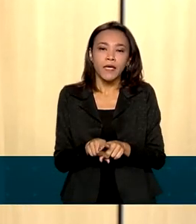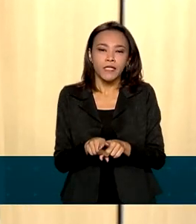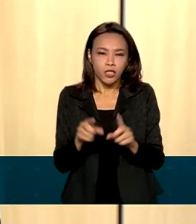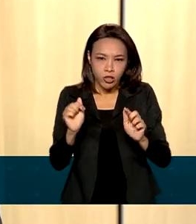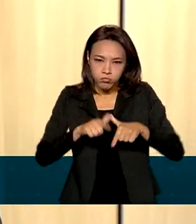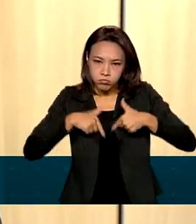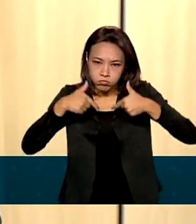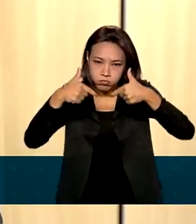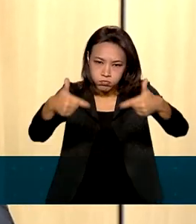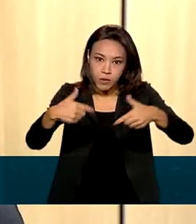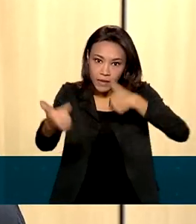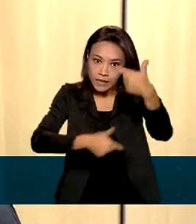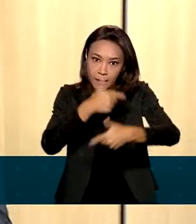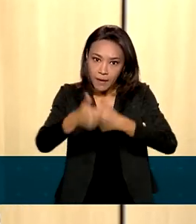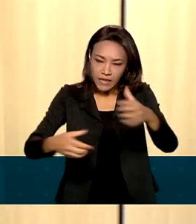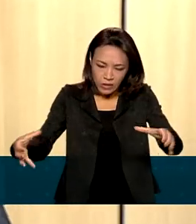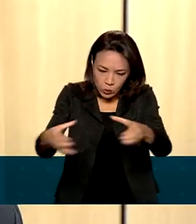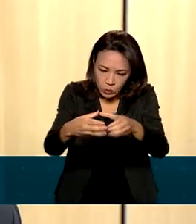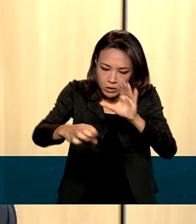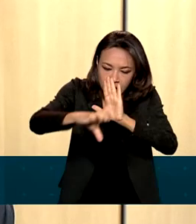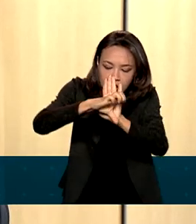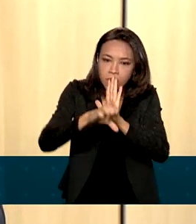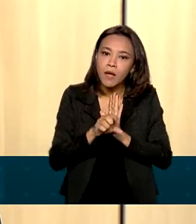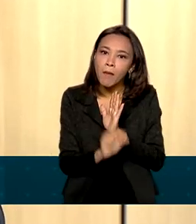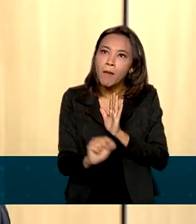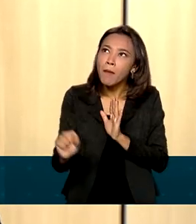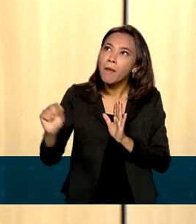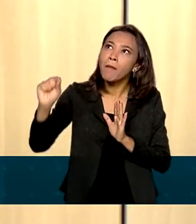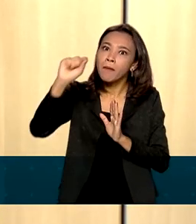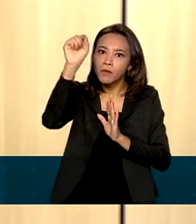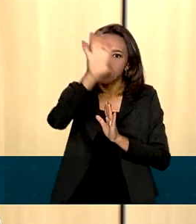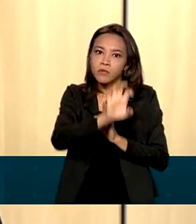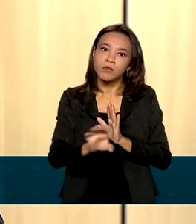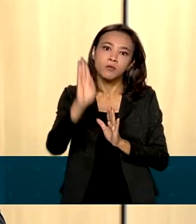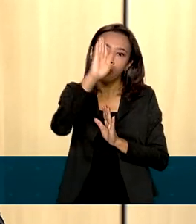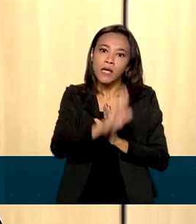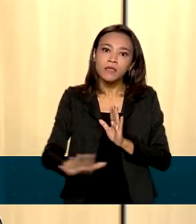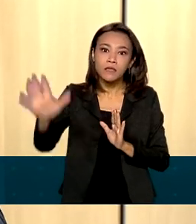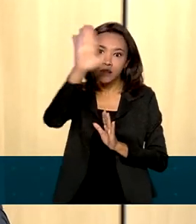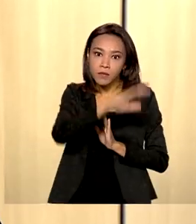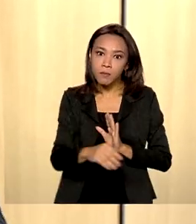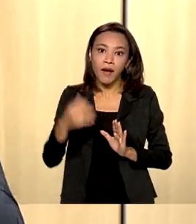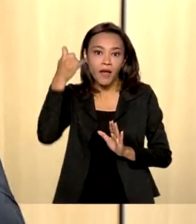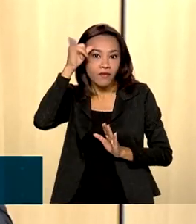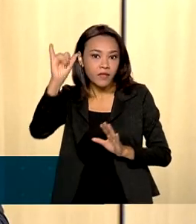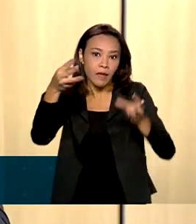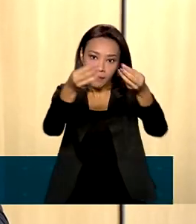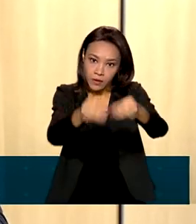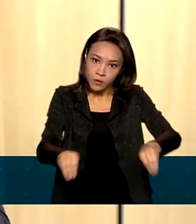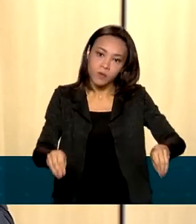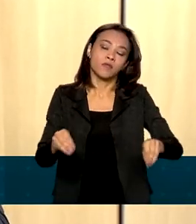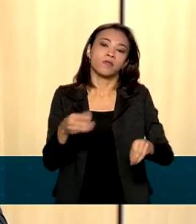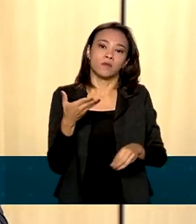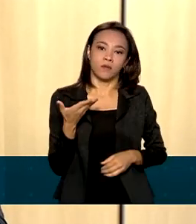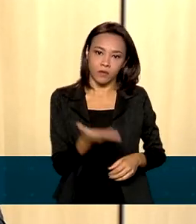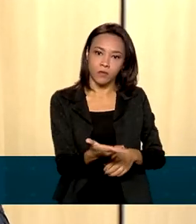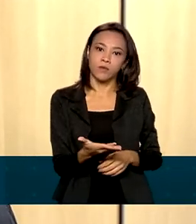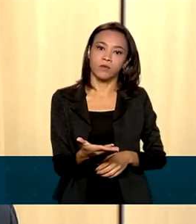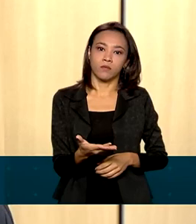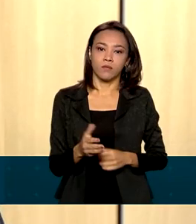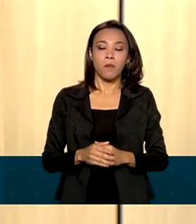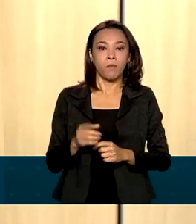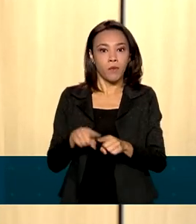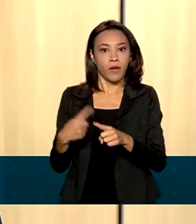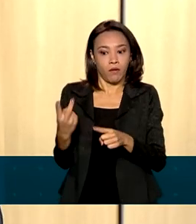atuação é nacional, você evita prejuízos. Como boa parte desse benefício é continuado,